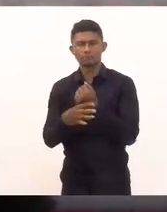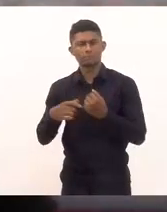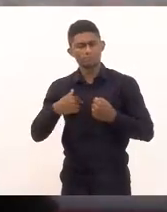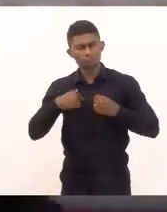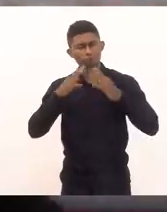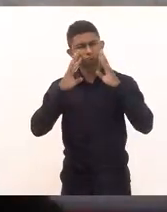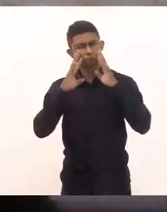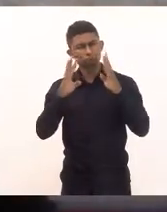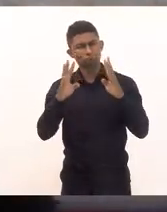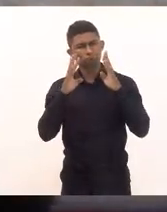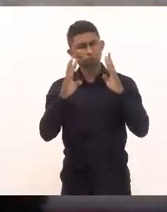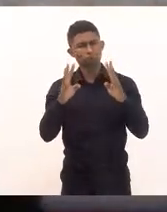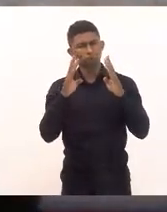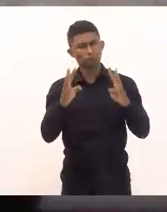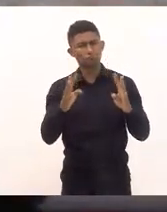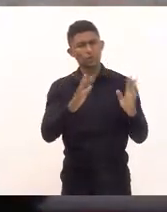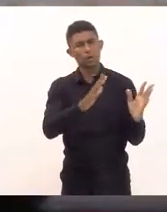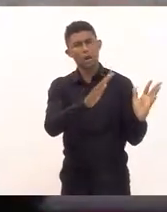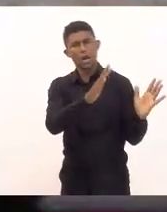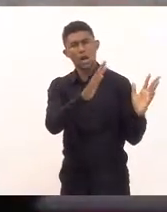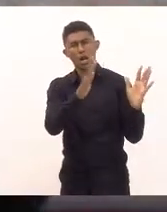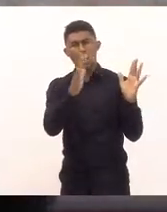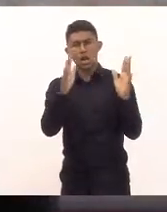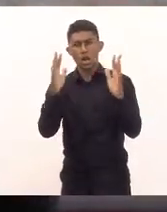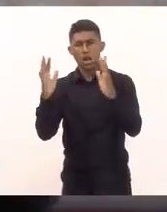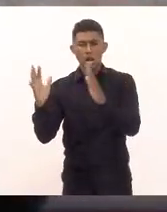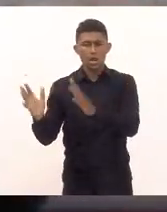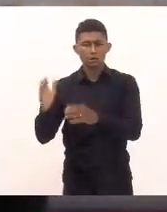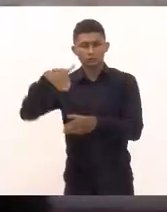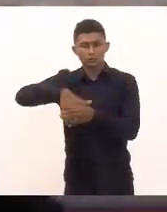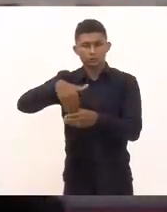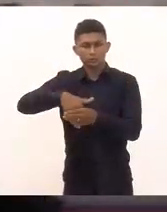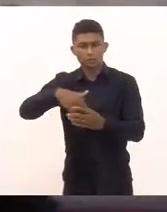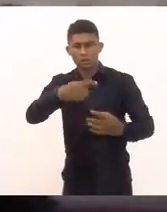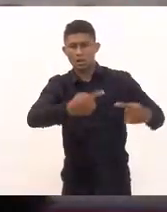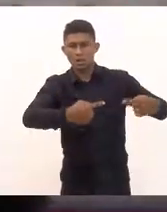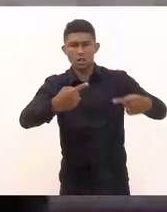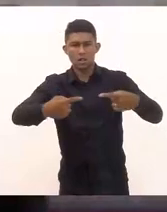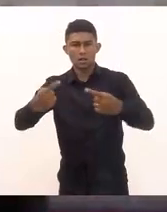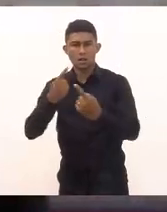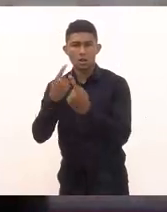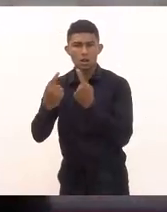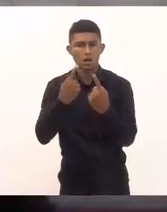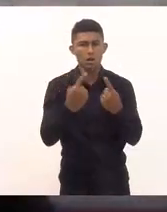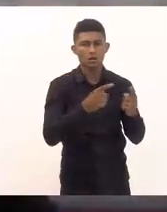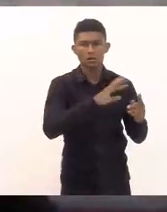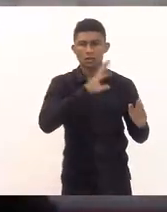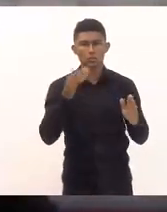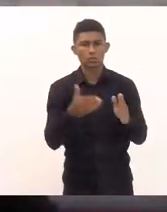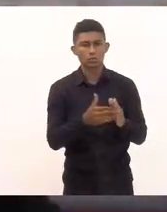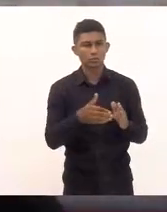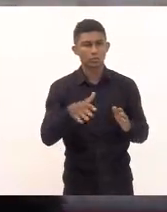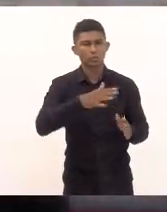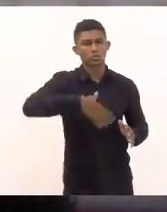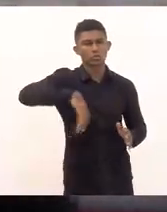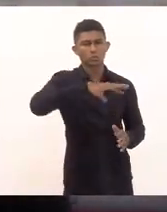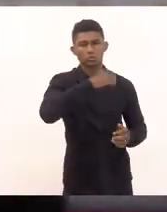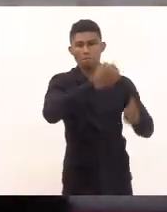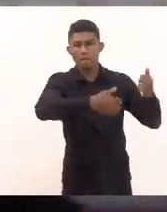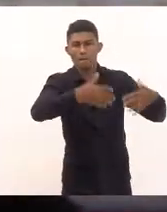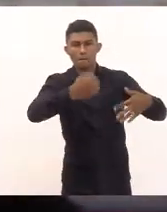a todo o processo da Casa, de votação, de discussão, atentamente ouvindo a todos e todas.